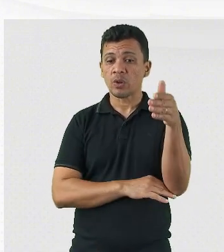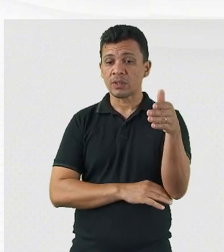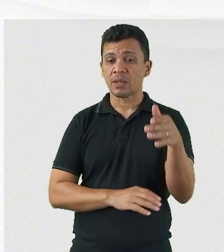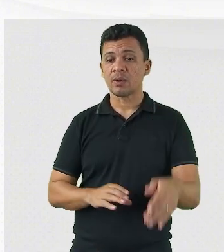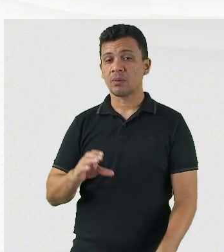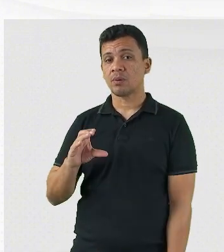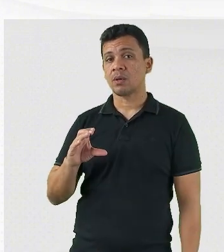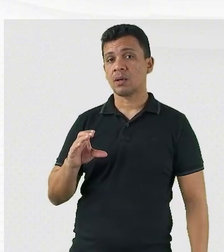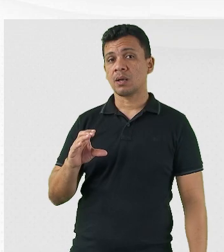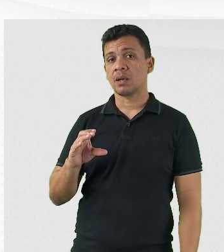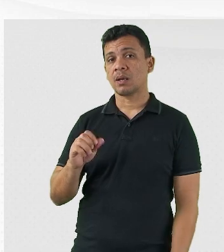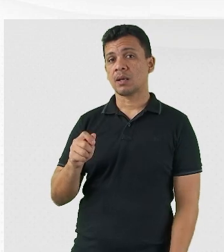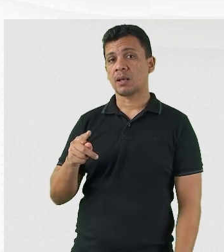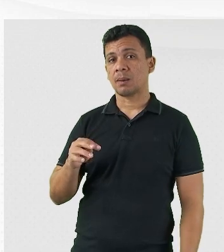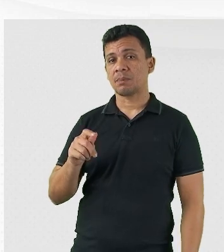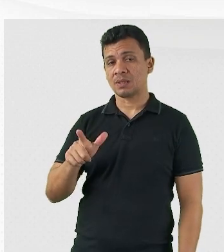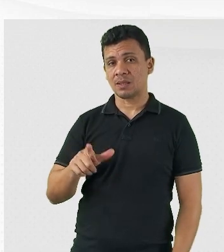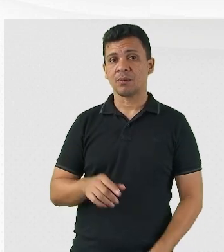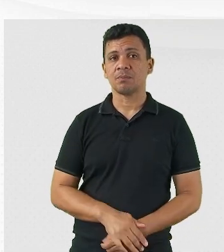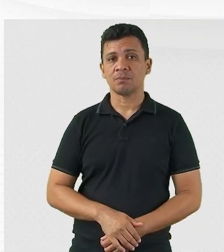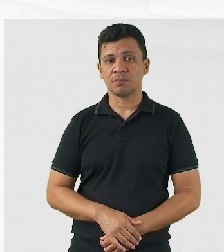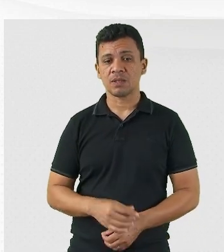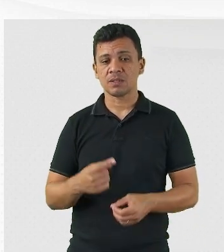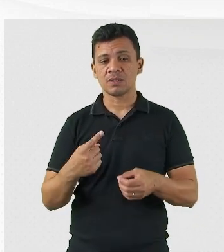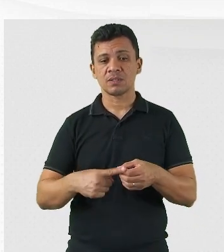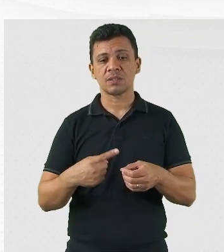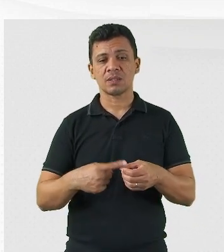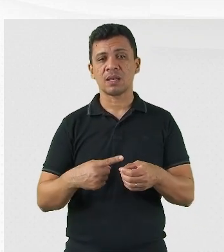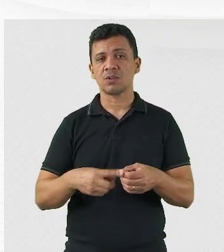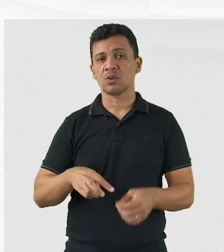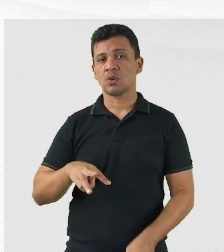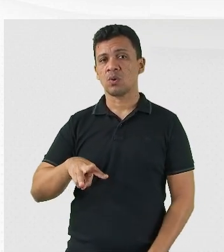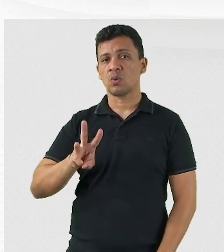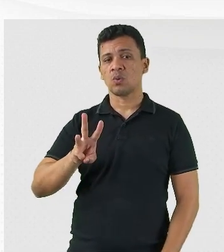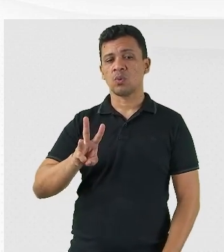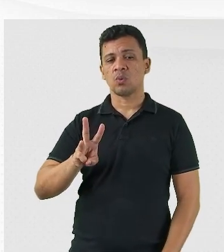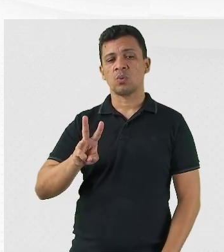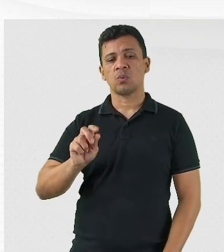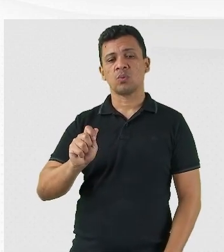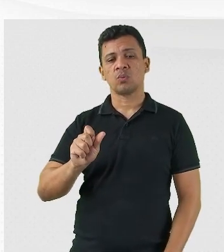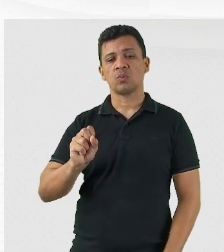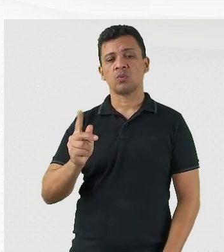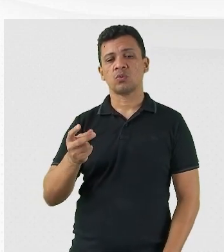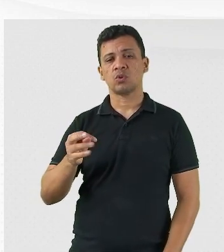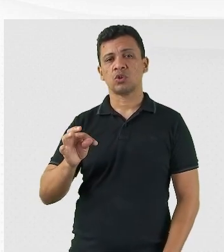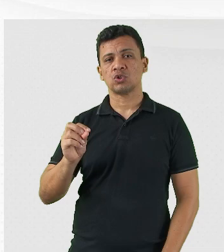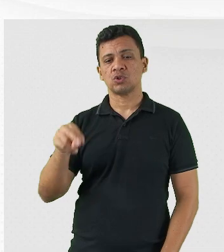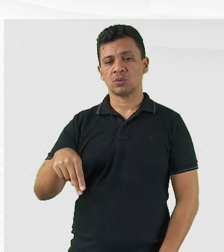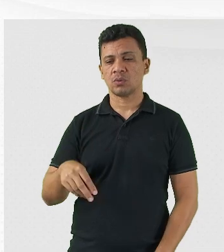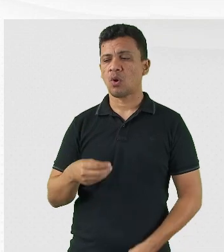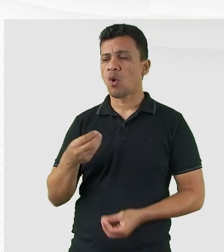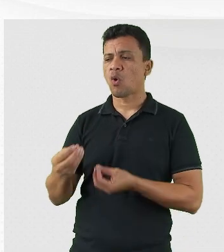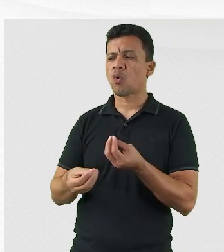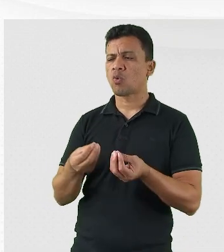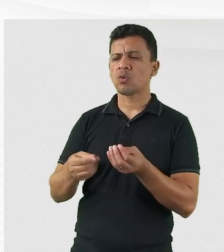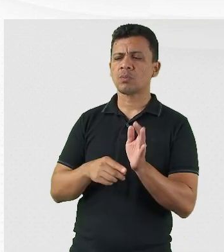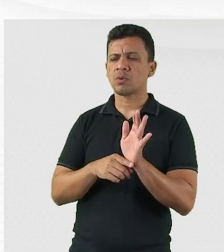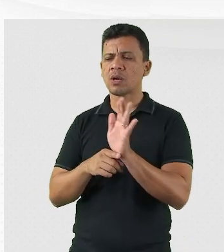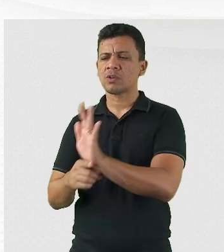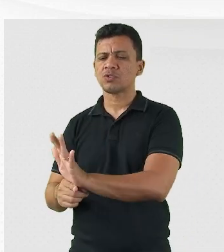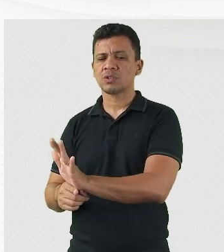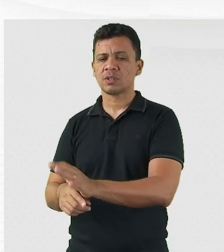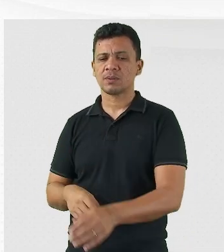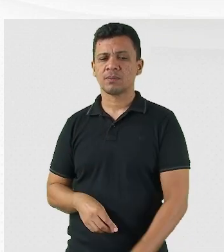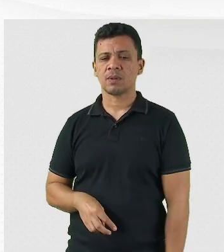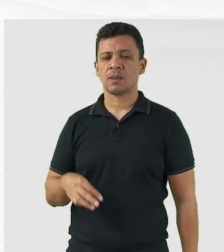que fica em Washington, D.C. How may I help you? Como eu posso te ajudar? Esse may